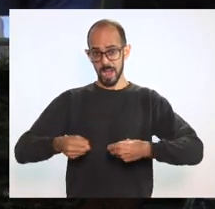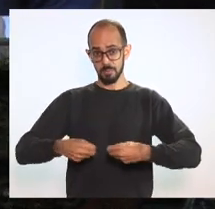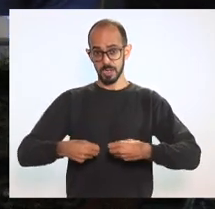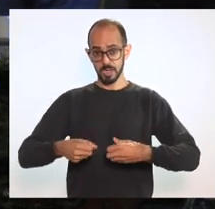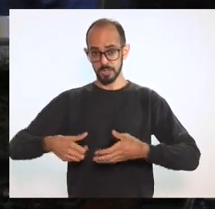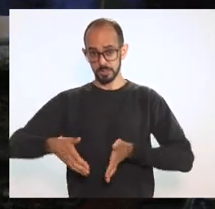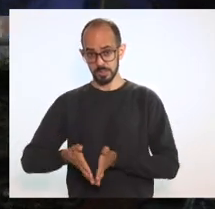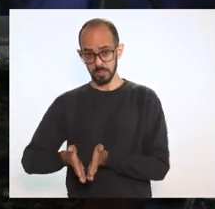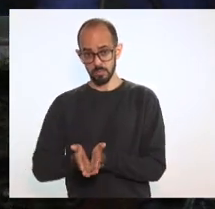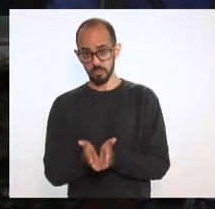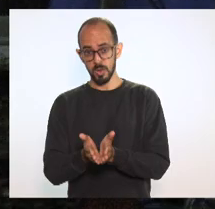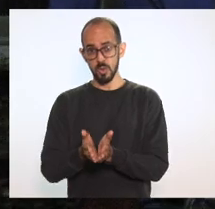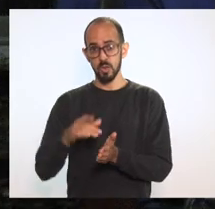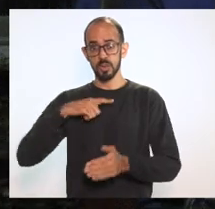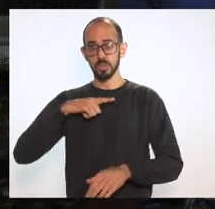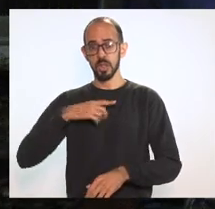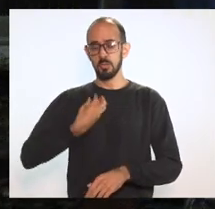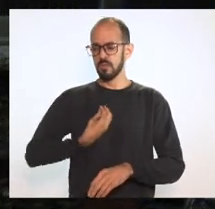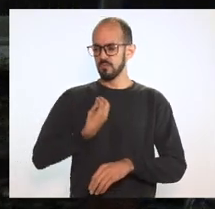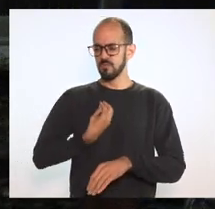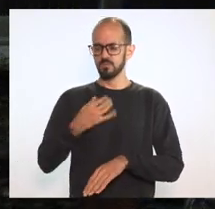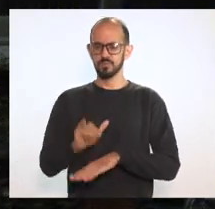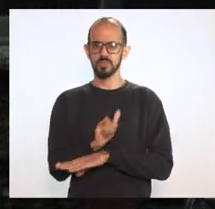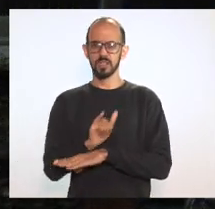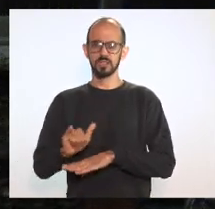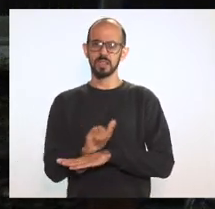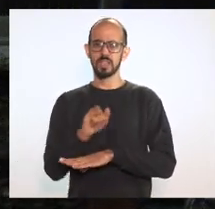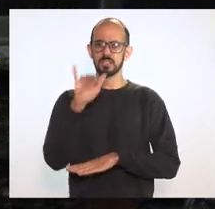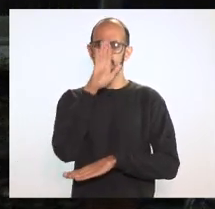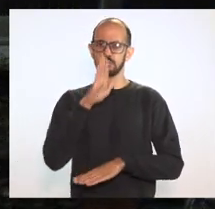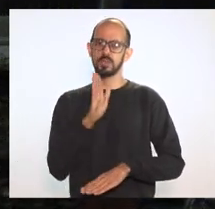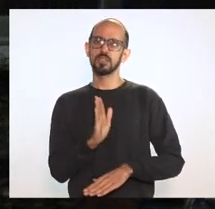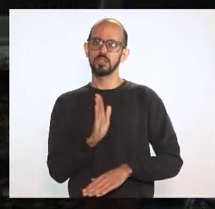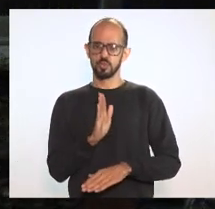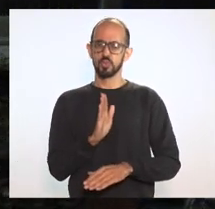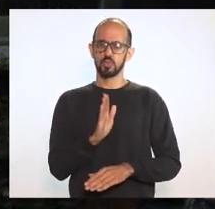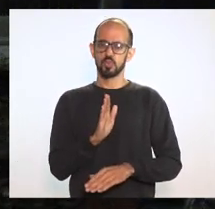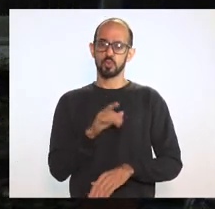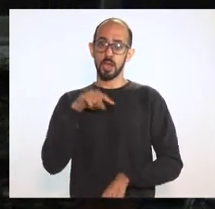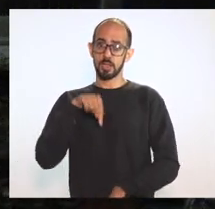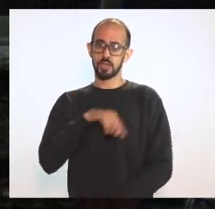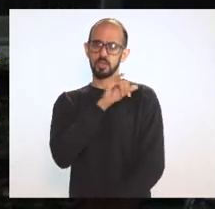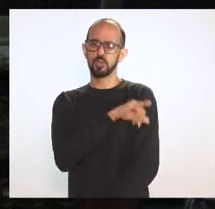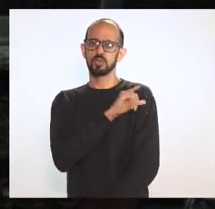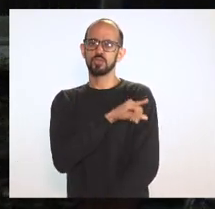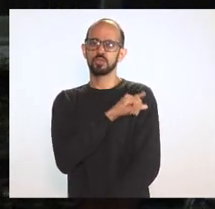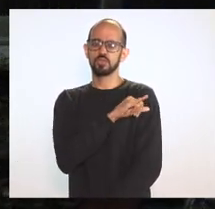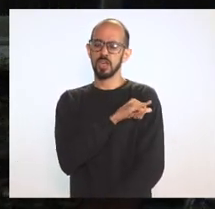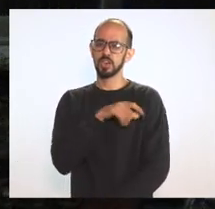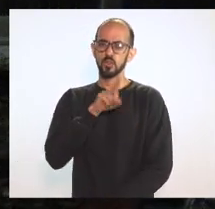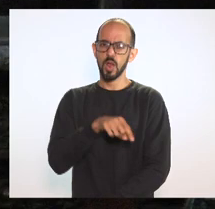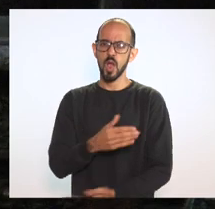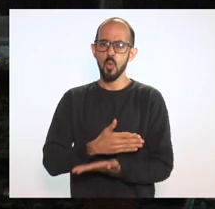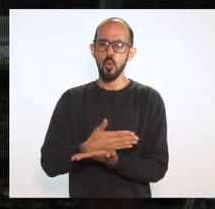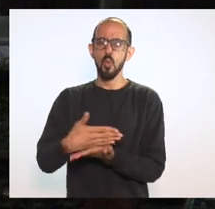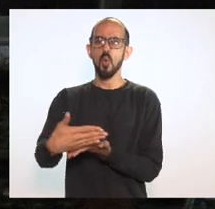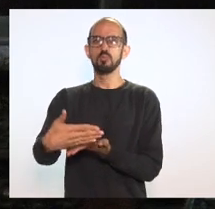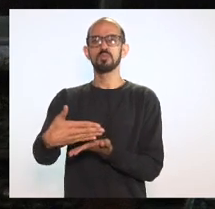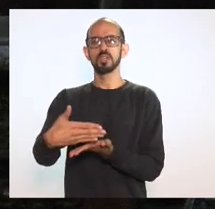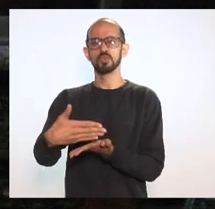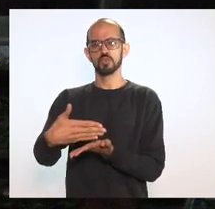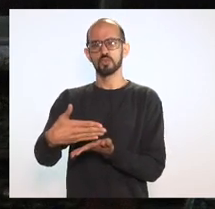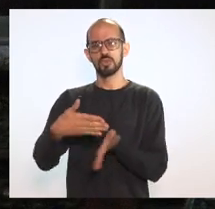funções estratégicas para a economia do Brasil. Tem no Rio de Janeiro seu nascedouro e ainda